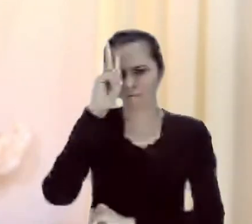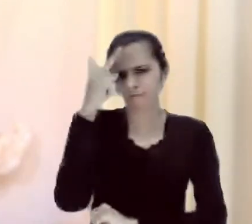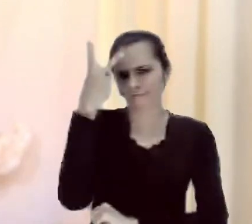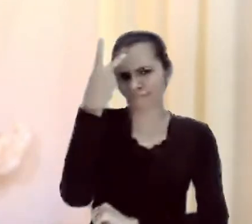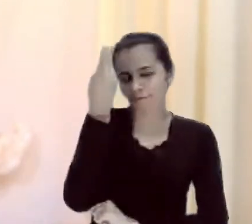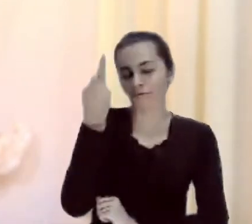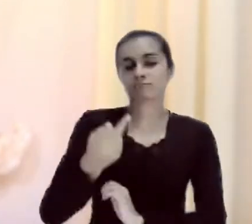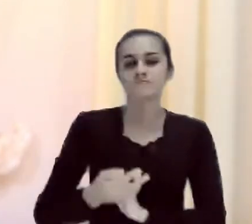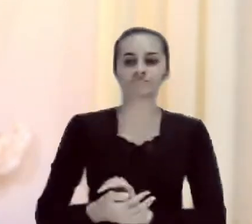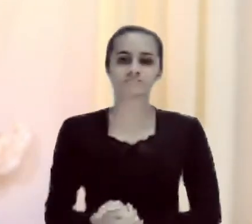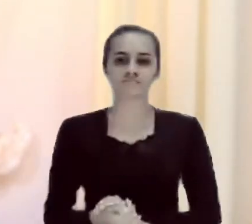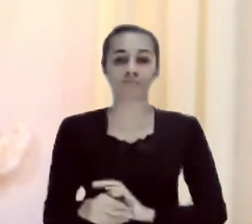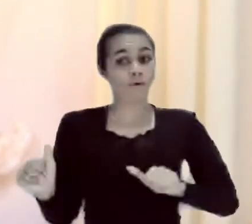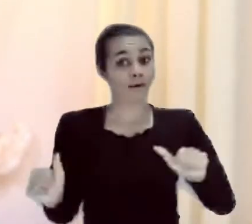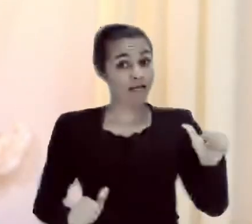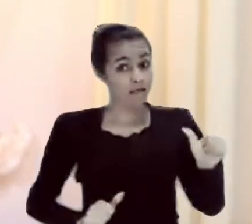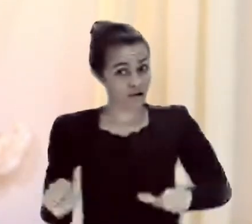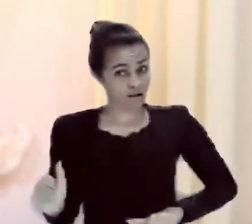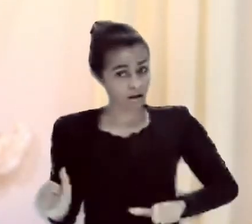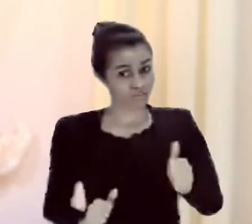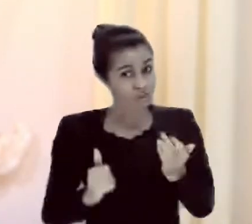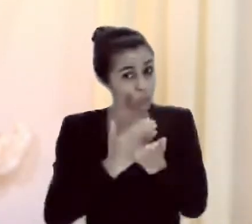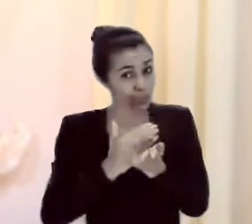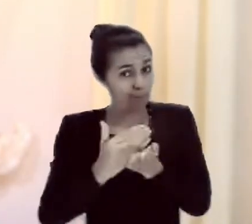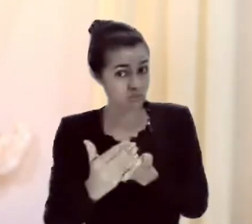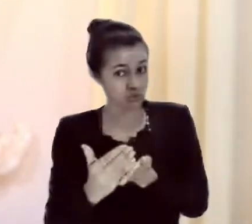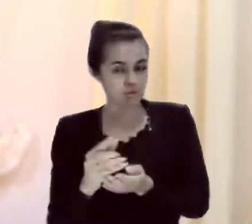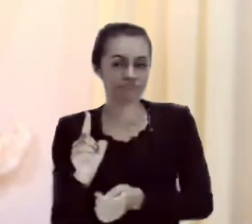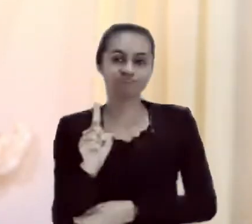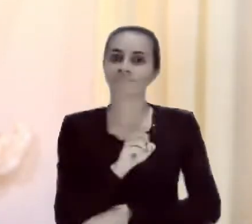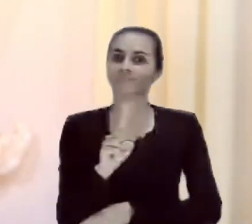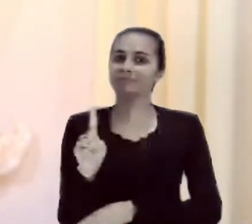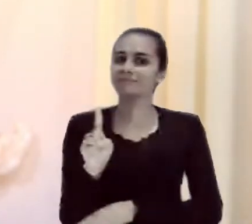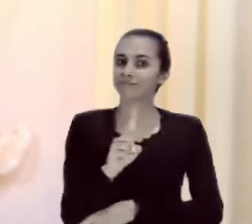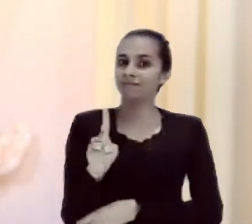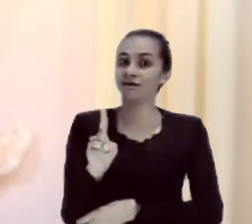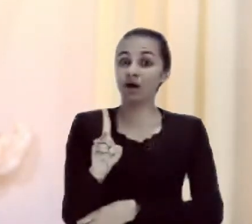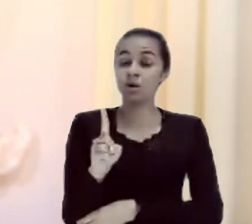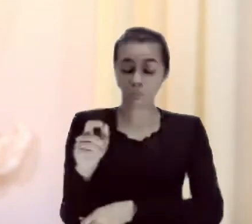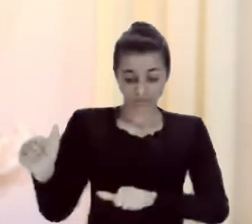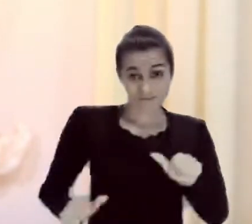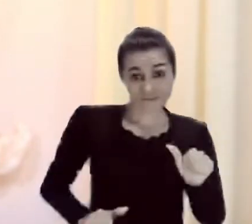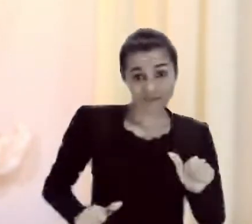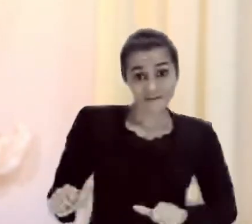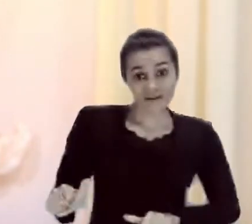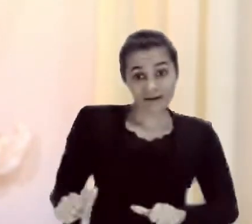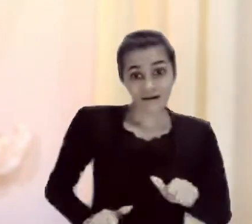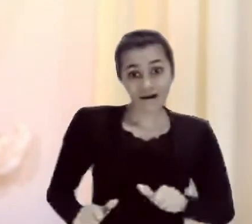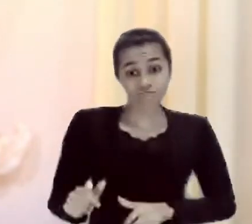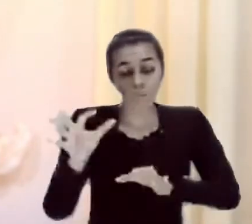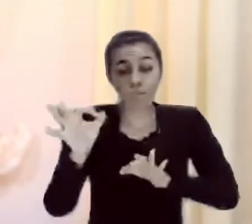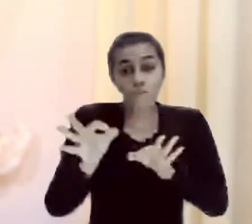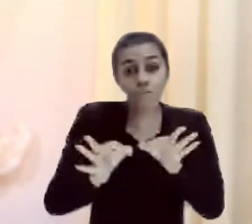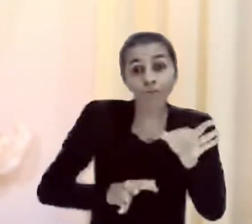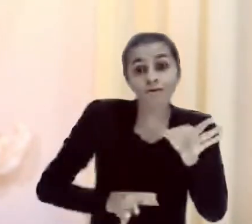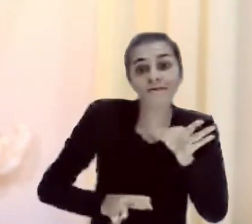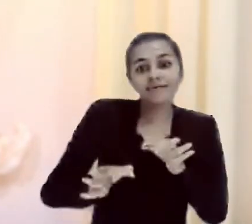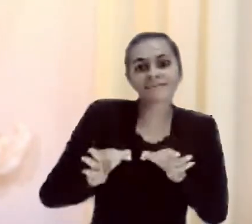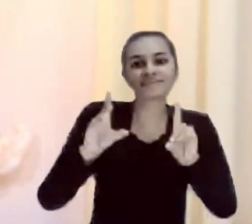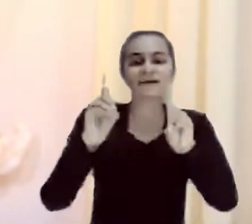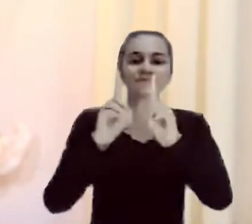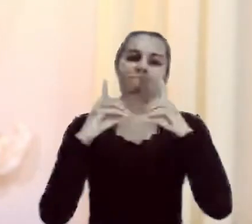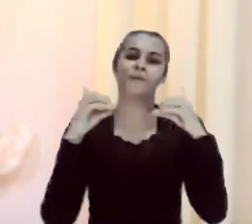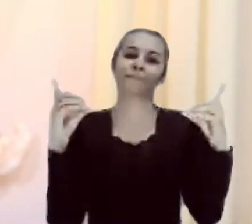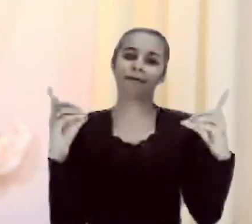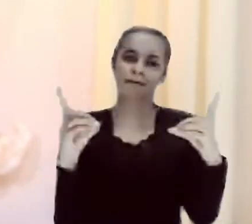assistência social. Aqui em Atos foi apenas organizado um departamento. Consegue